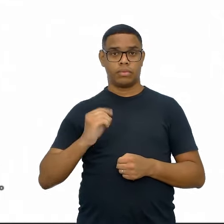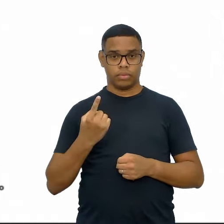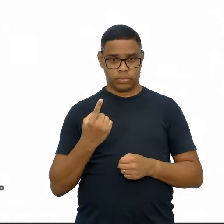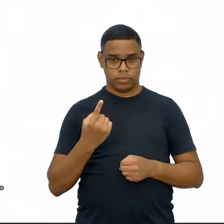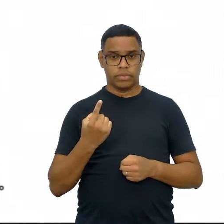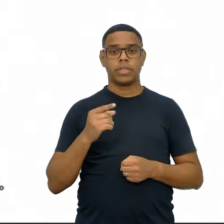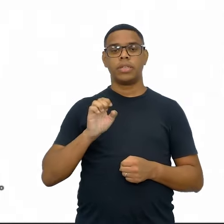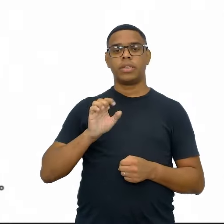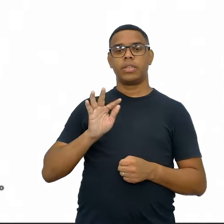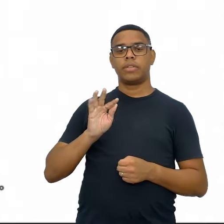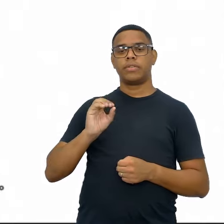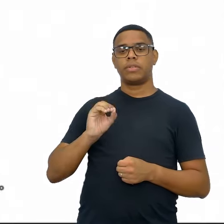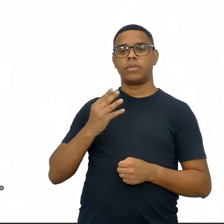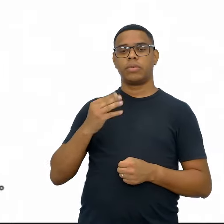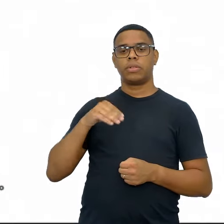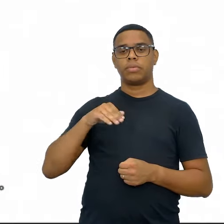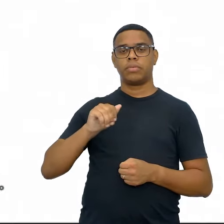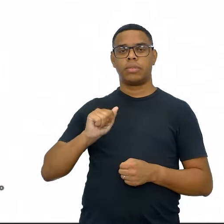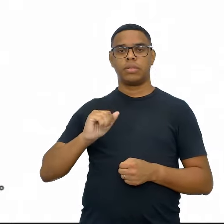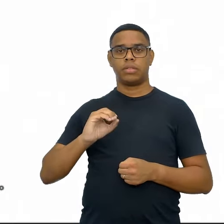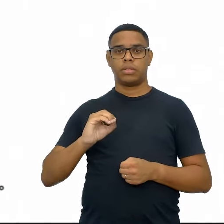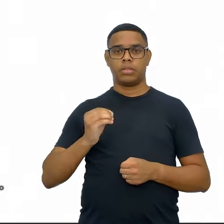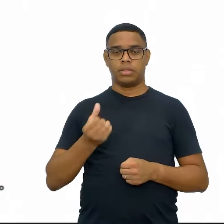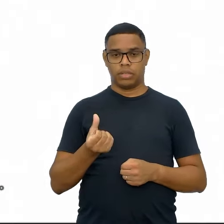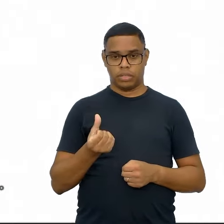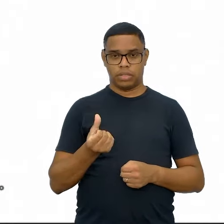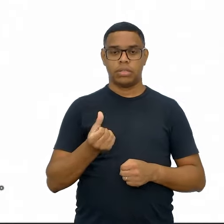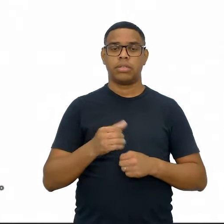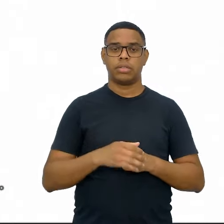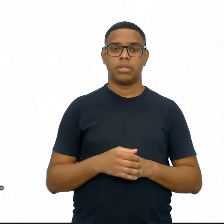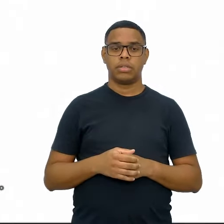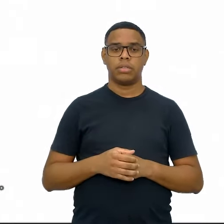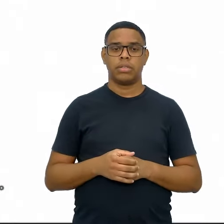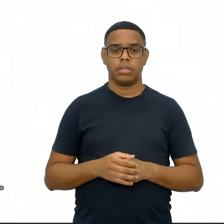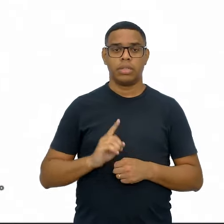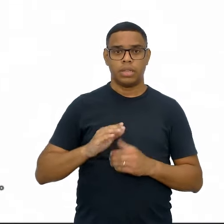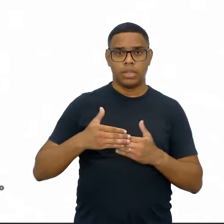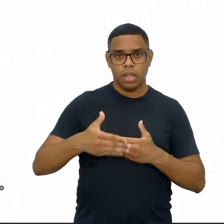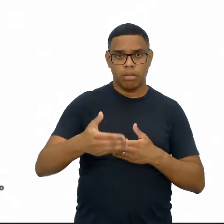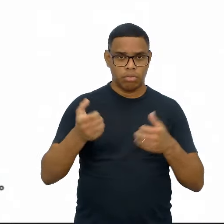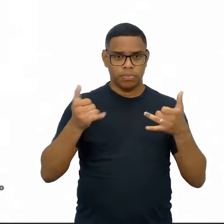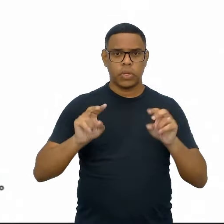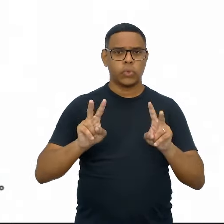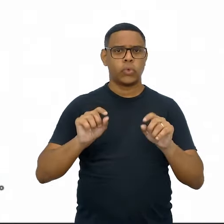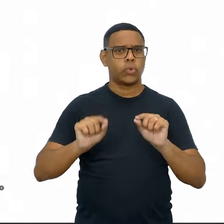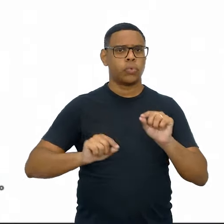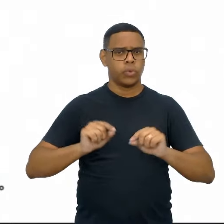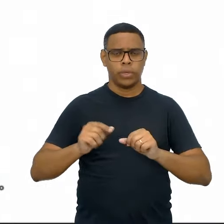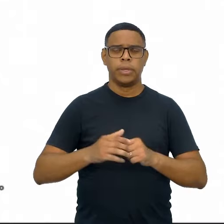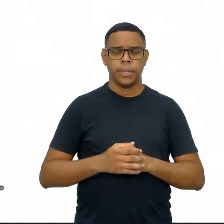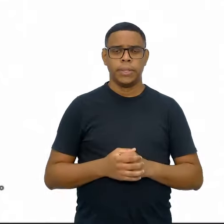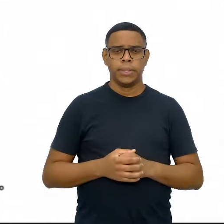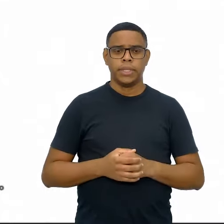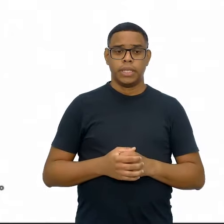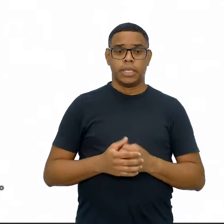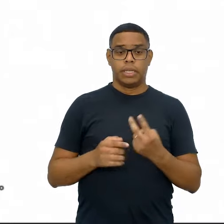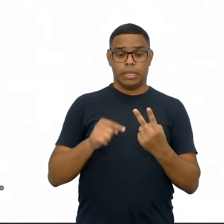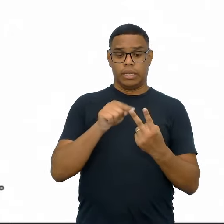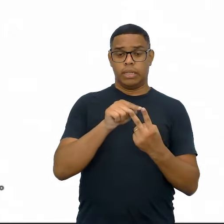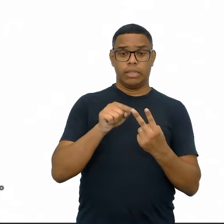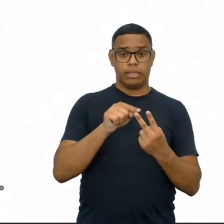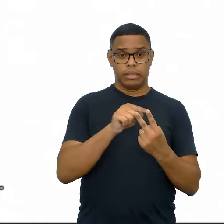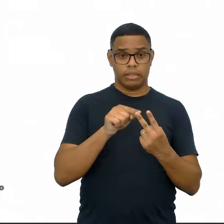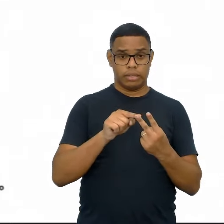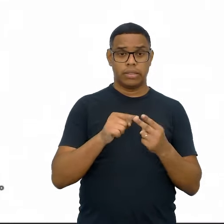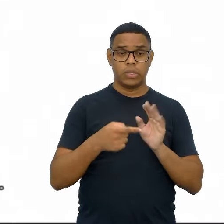EF02MA01 e a EF04MA06. Eu vou falar sobre ela mais um pouquinho para frente, que essas duas habilidades,